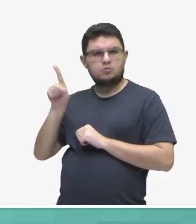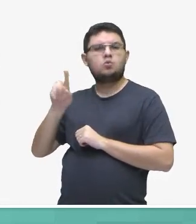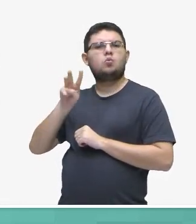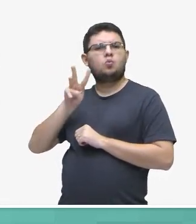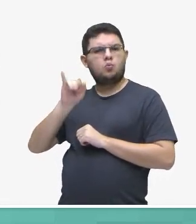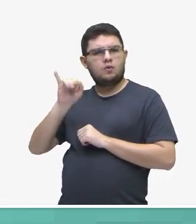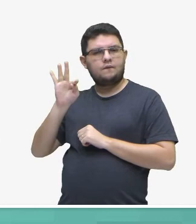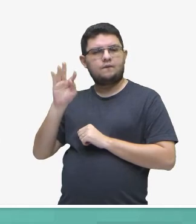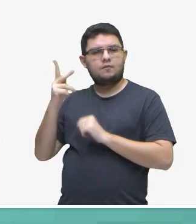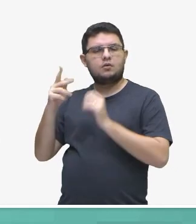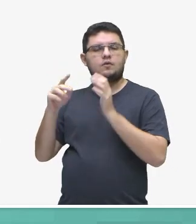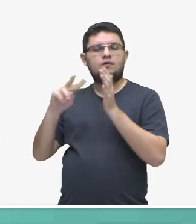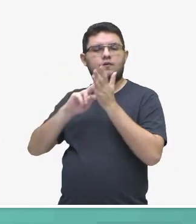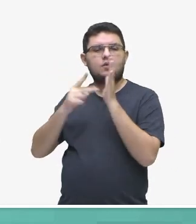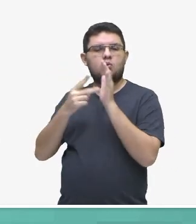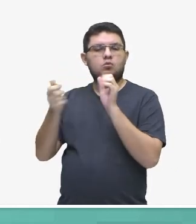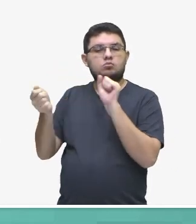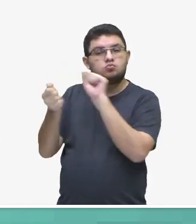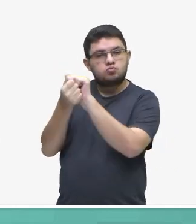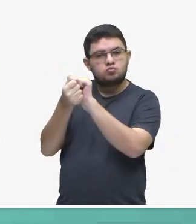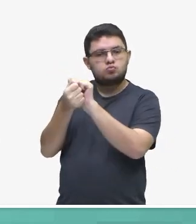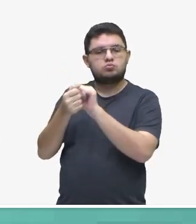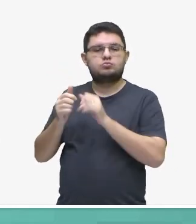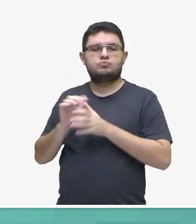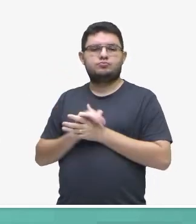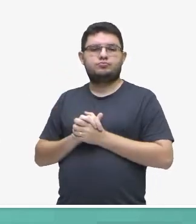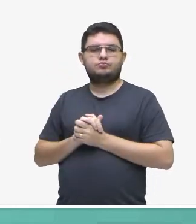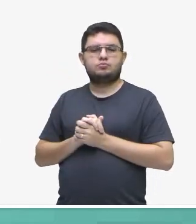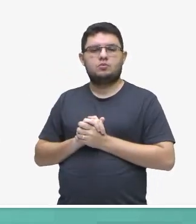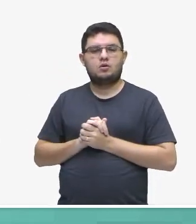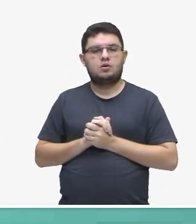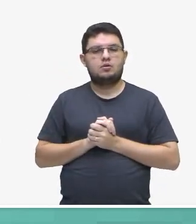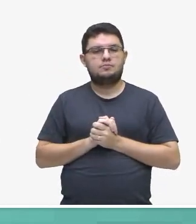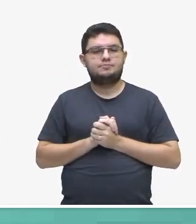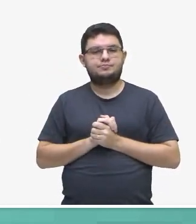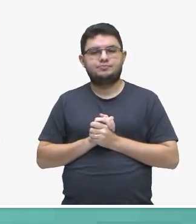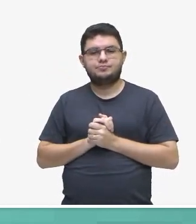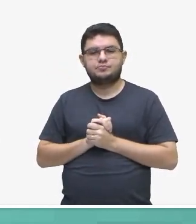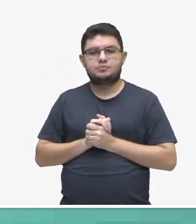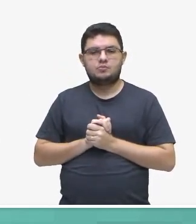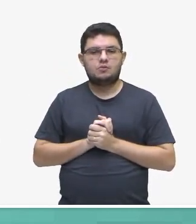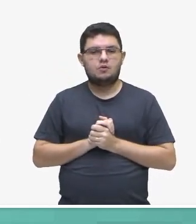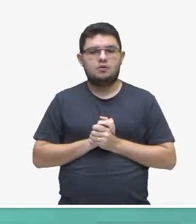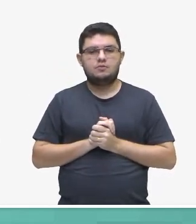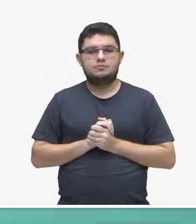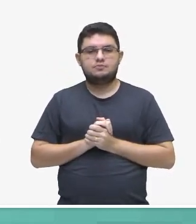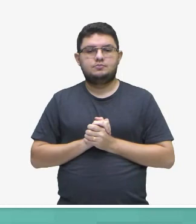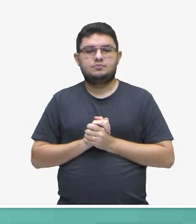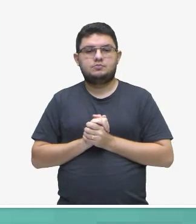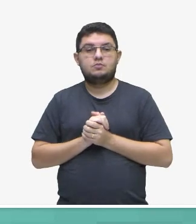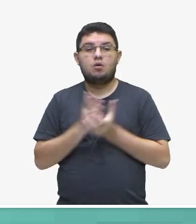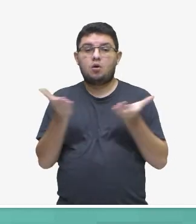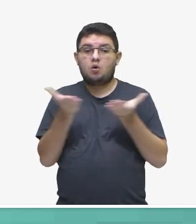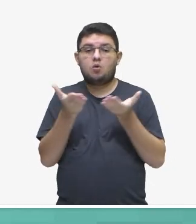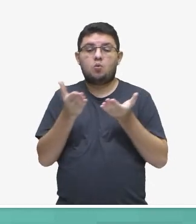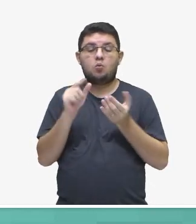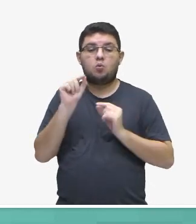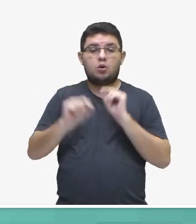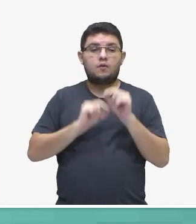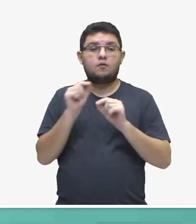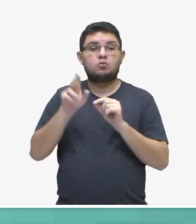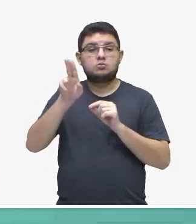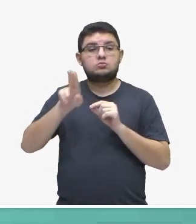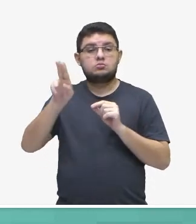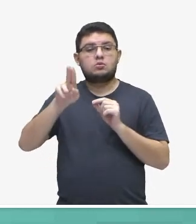começo e o with no final. Who does she live with? Com quem ela mora. Agora eu vou utilizar um exemplo com o verbo